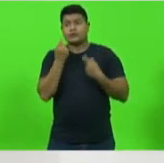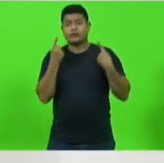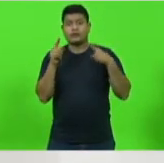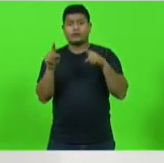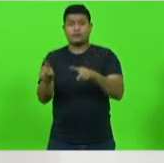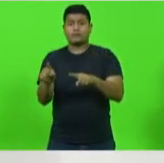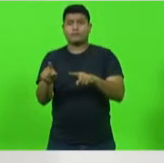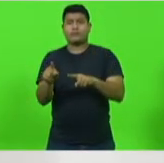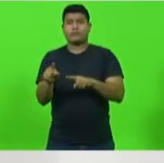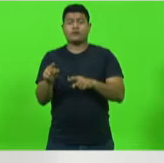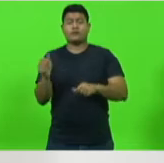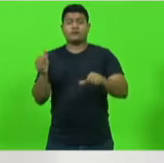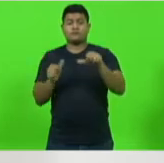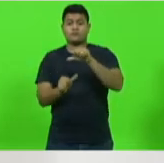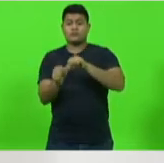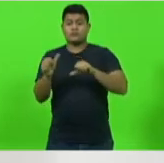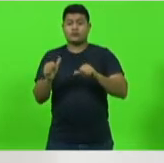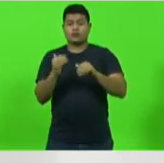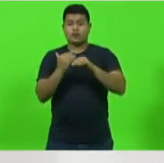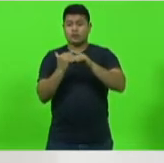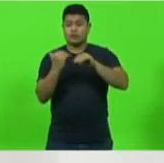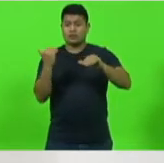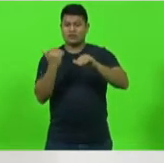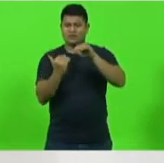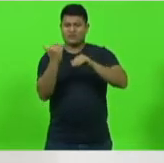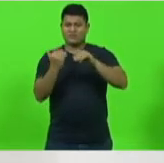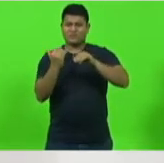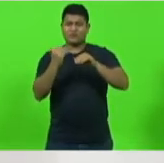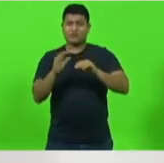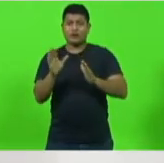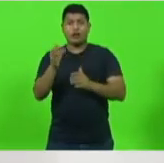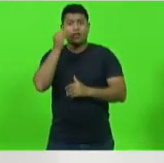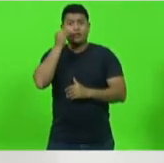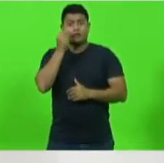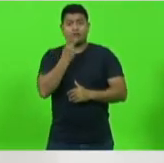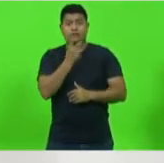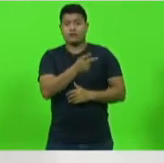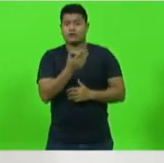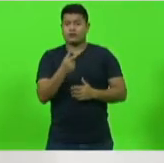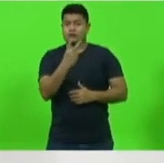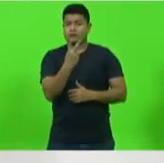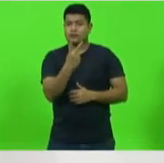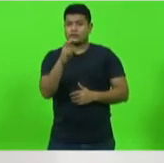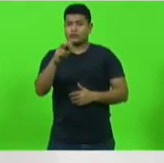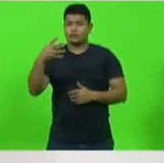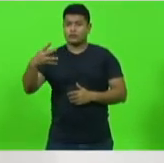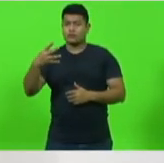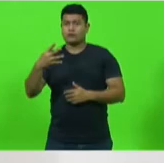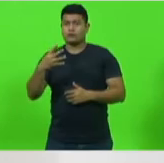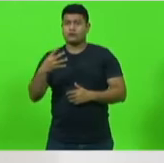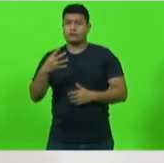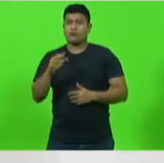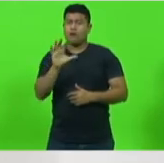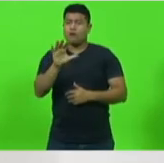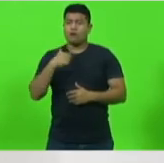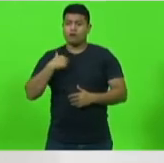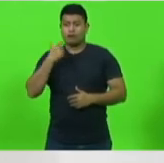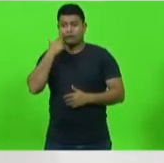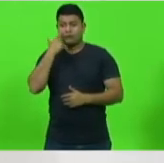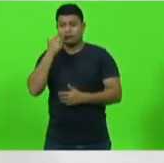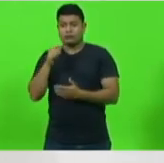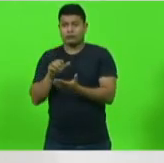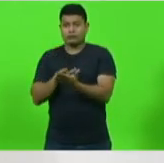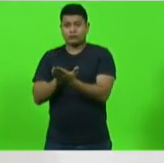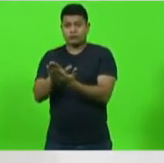ser contra o reajuste linear, mas ele tentou falar que a 254 não está mais em vigência. Rapidamente busquei aqui, senhor